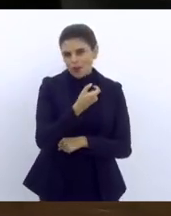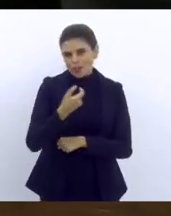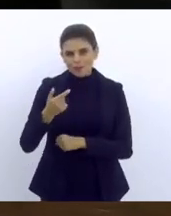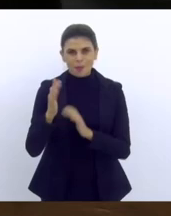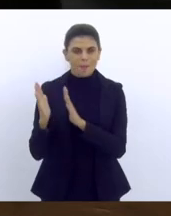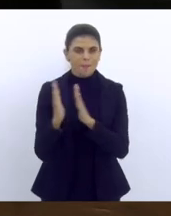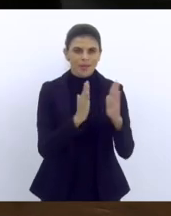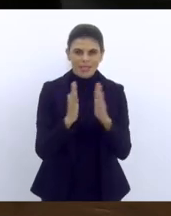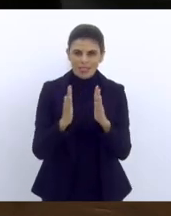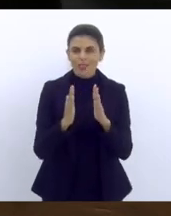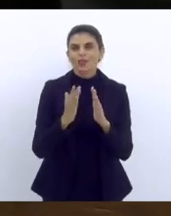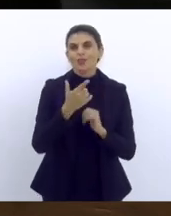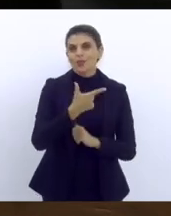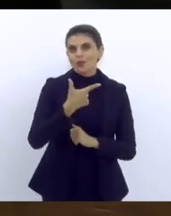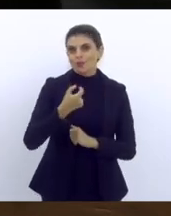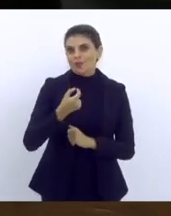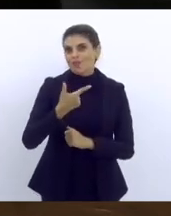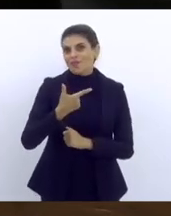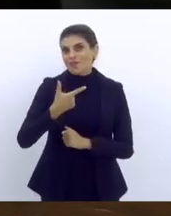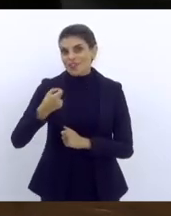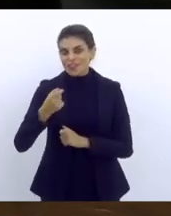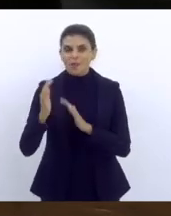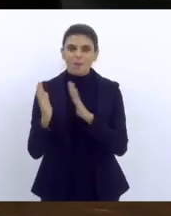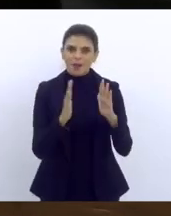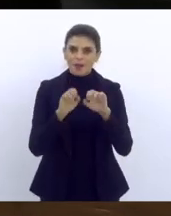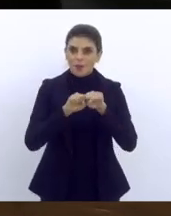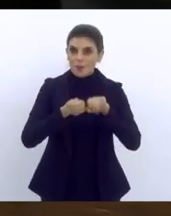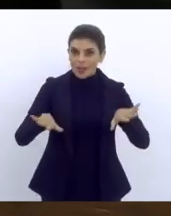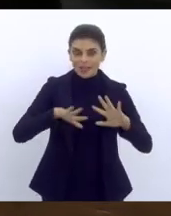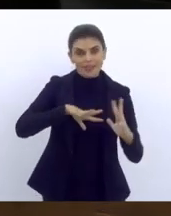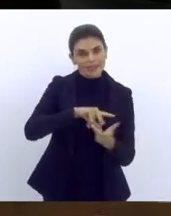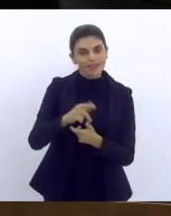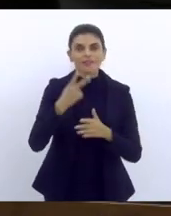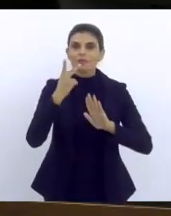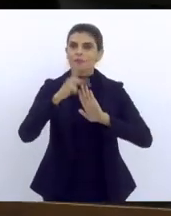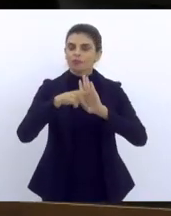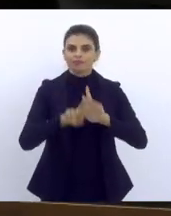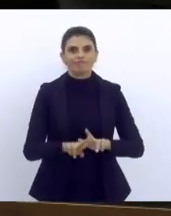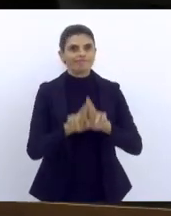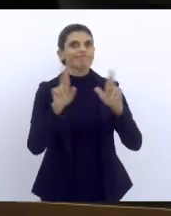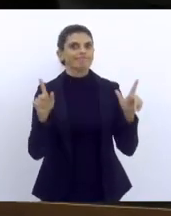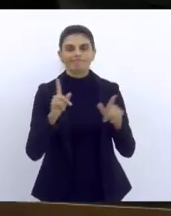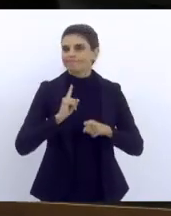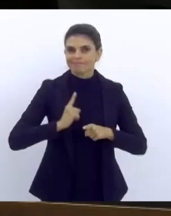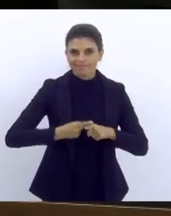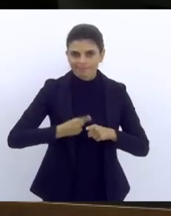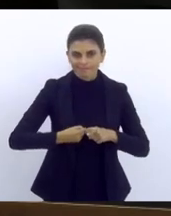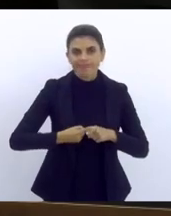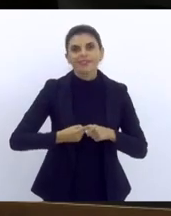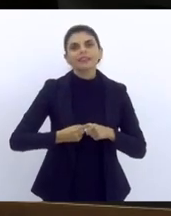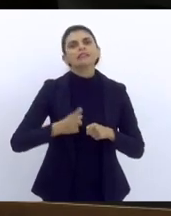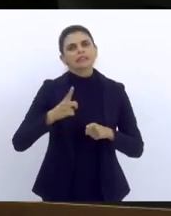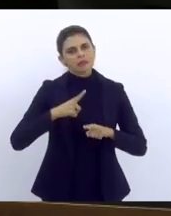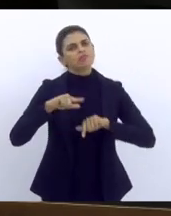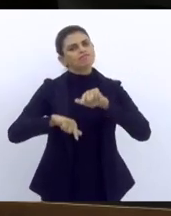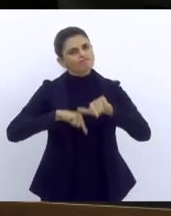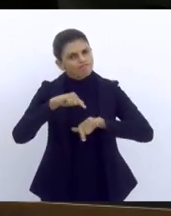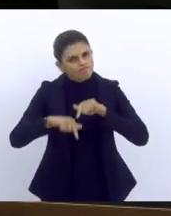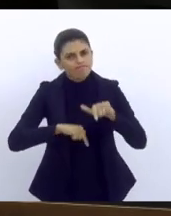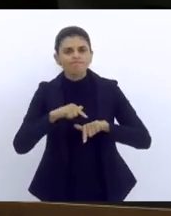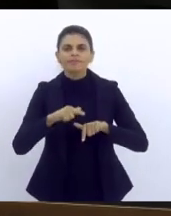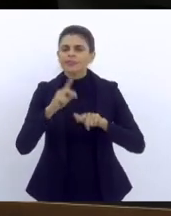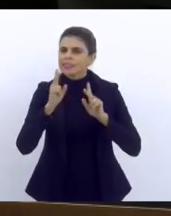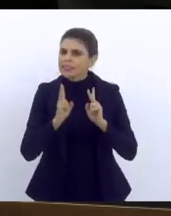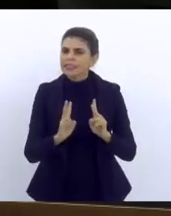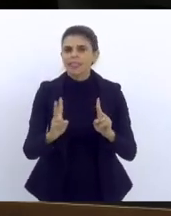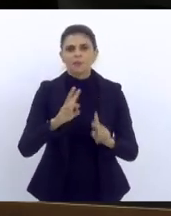da pandemia, e hoje a gente consegue ser um projeto diferenciado porque a gente tem trabalhado com amor. E